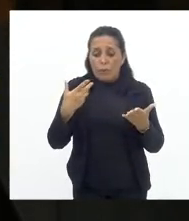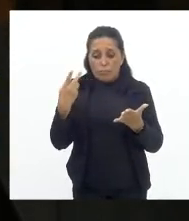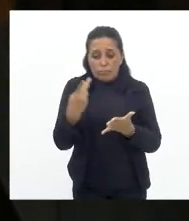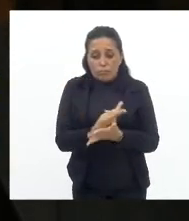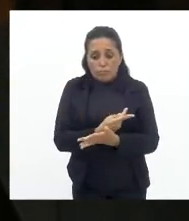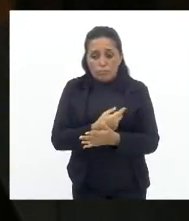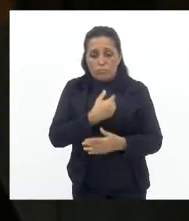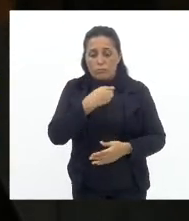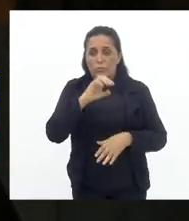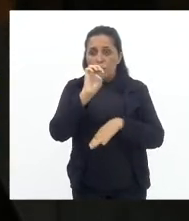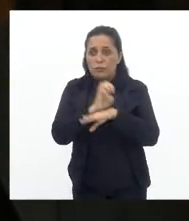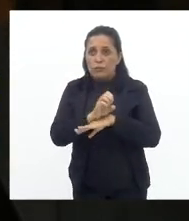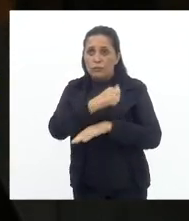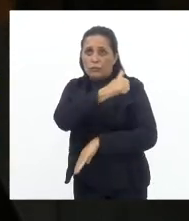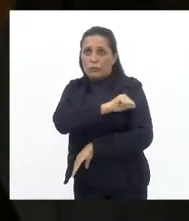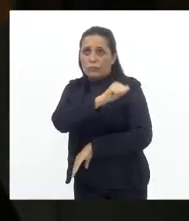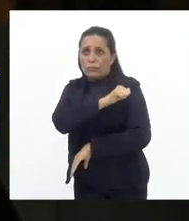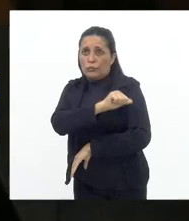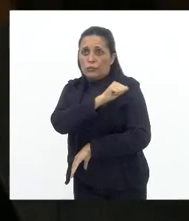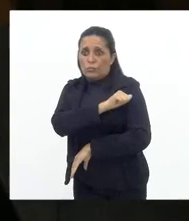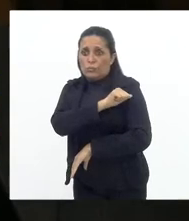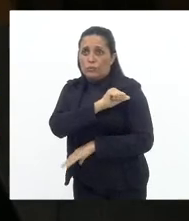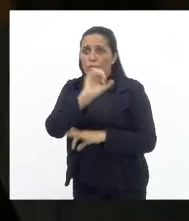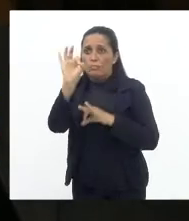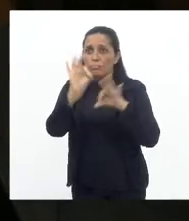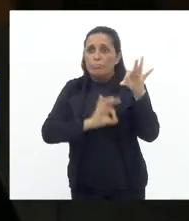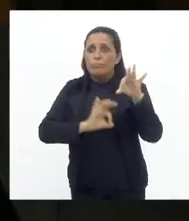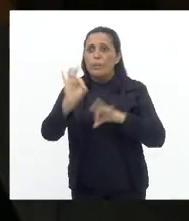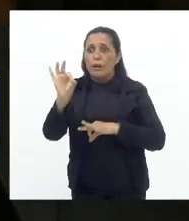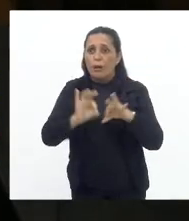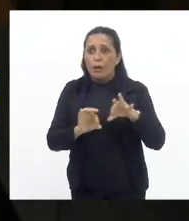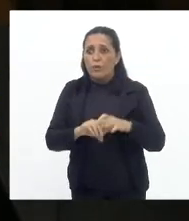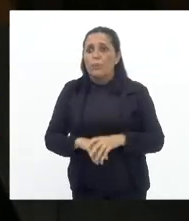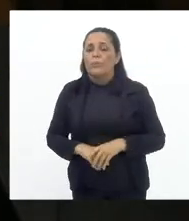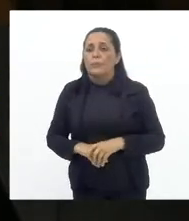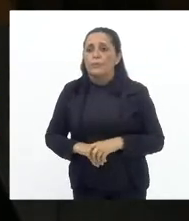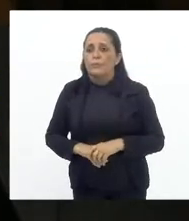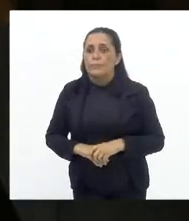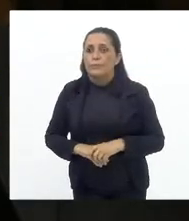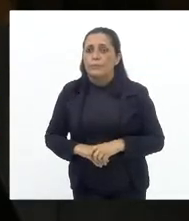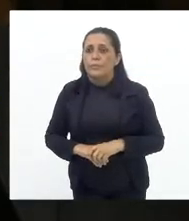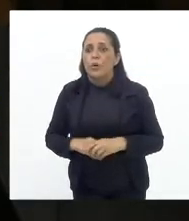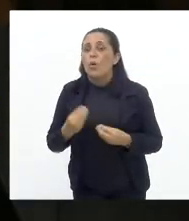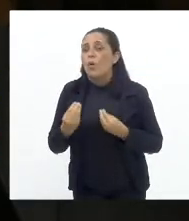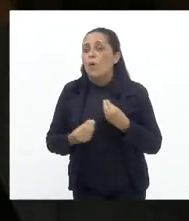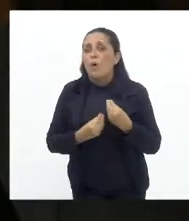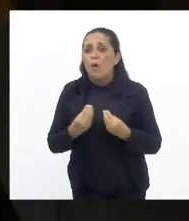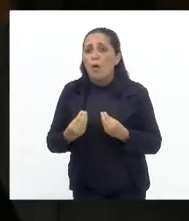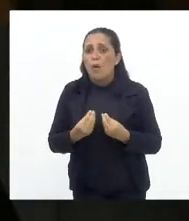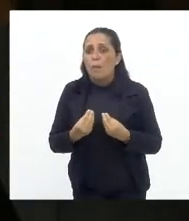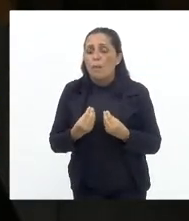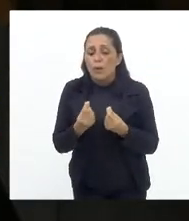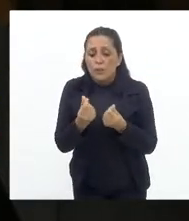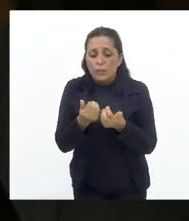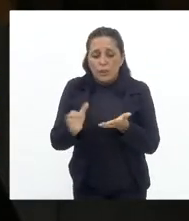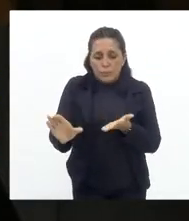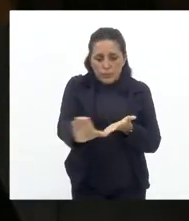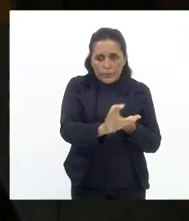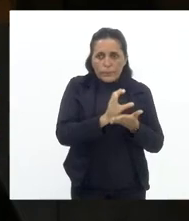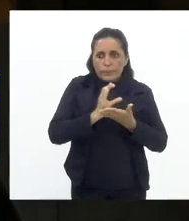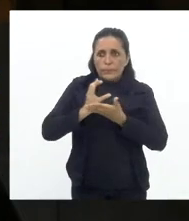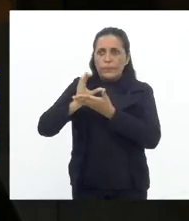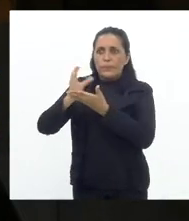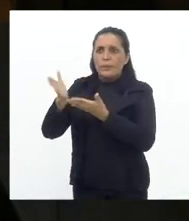do Rio de Janeiro como parte do plano é de recuperação fiscal a